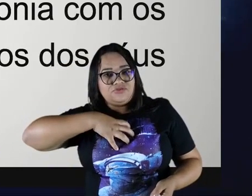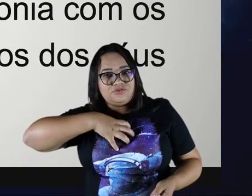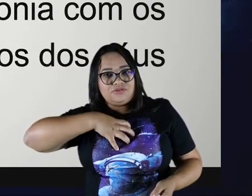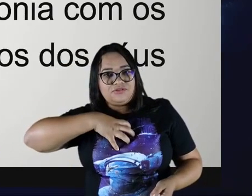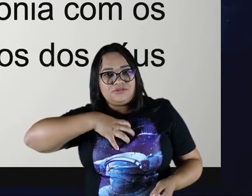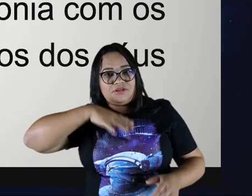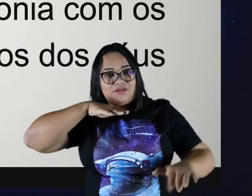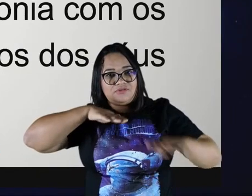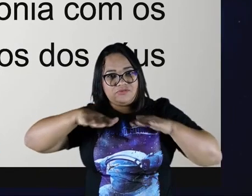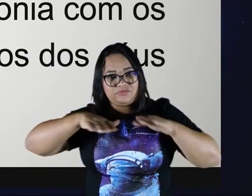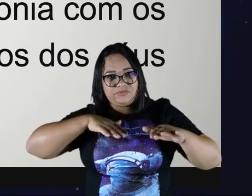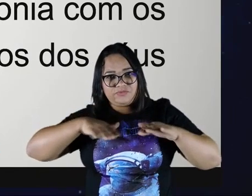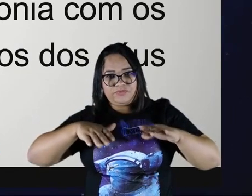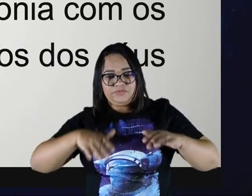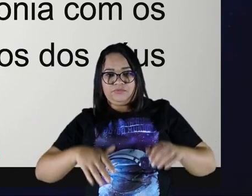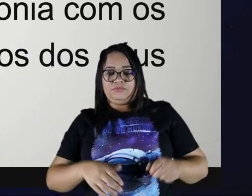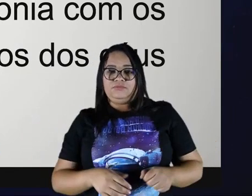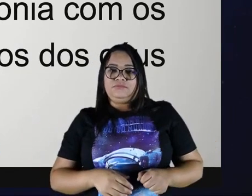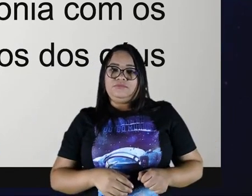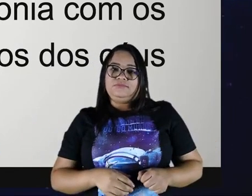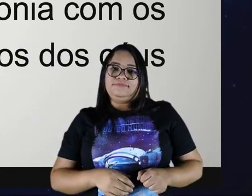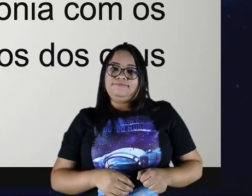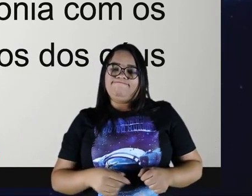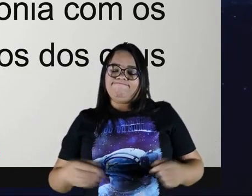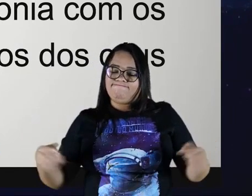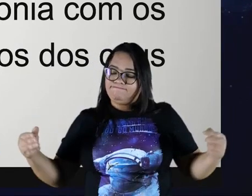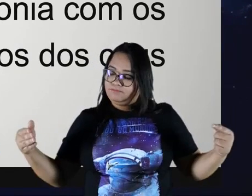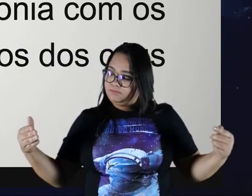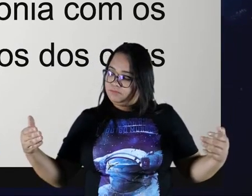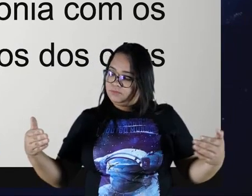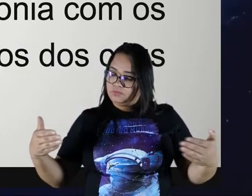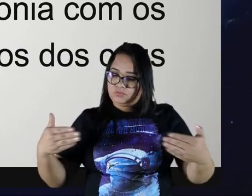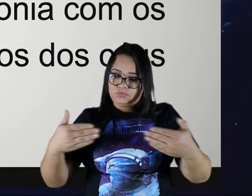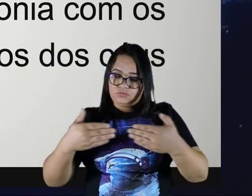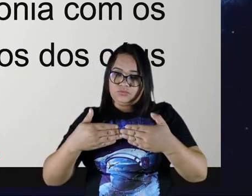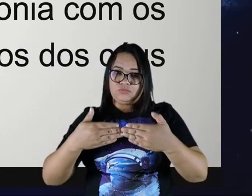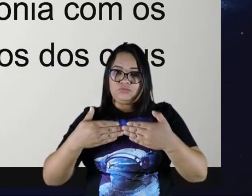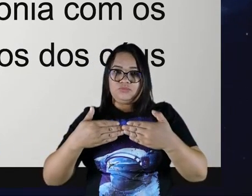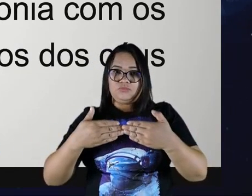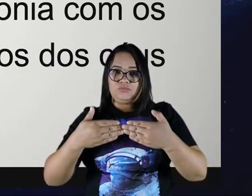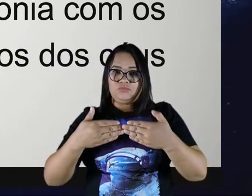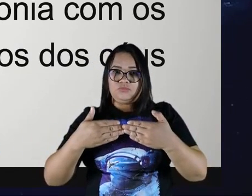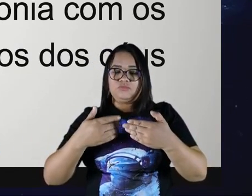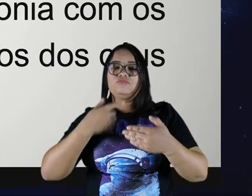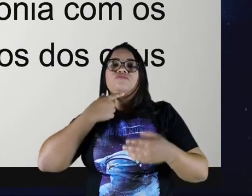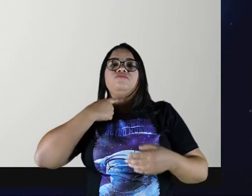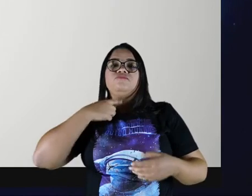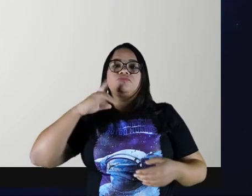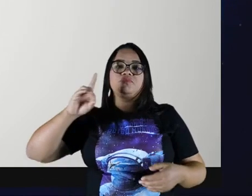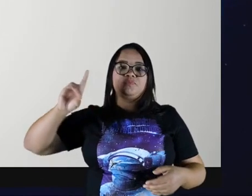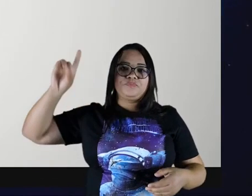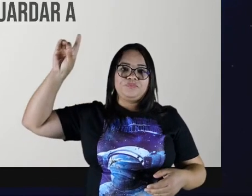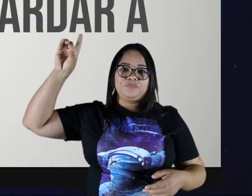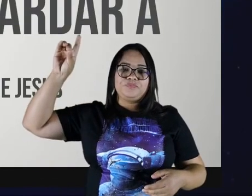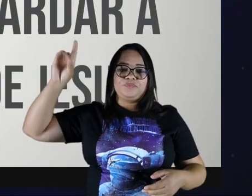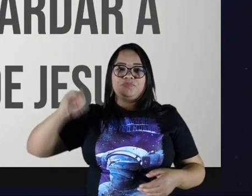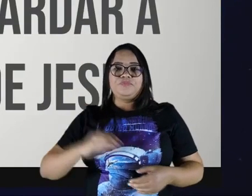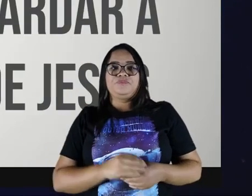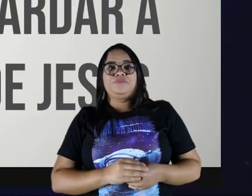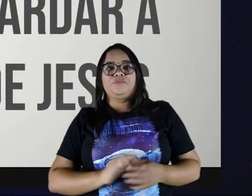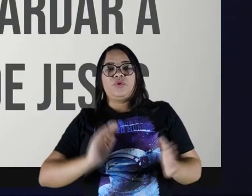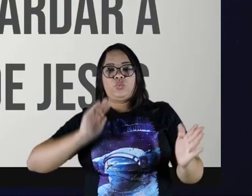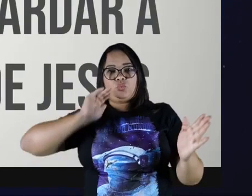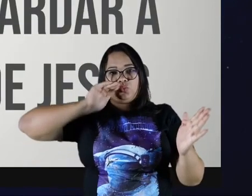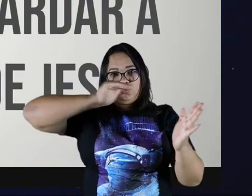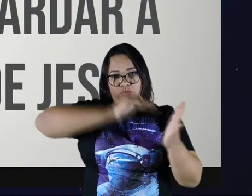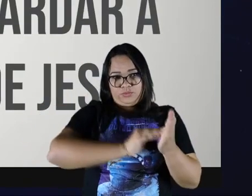atuar em harmonia com os princípios do céu. Muito bem, e o